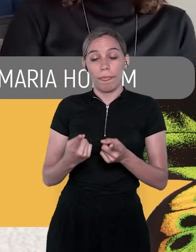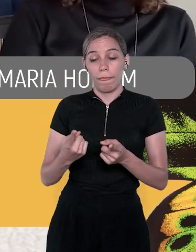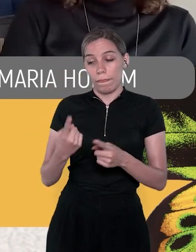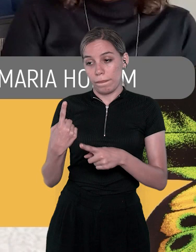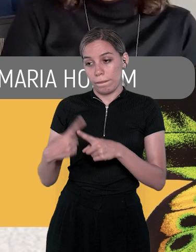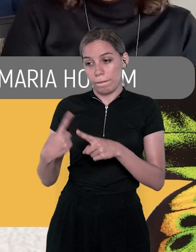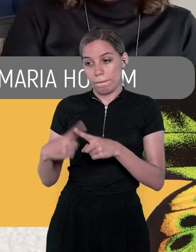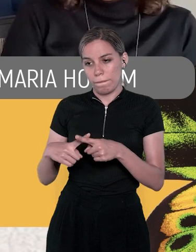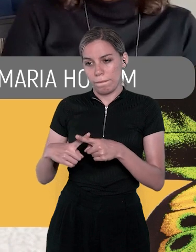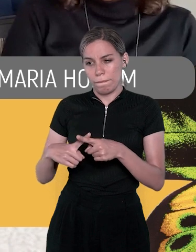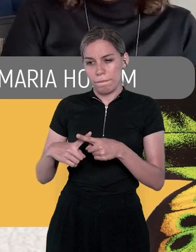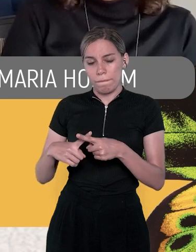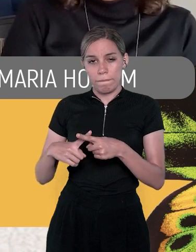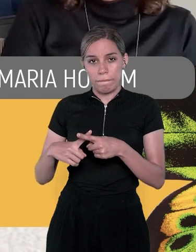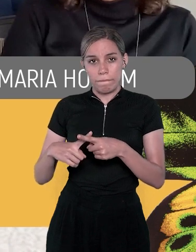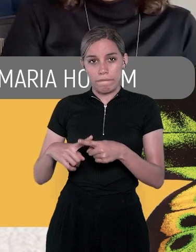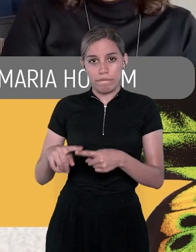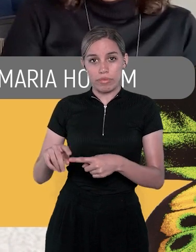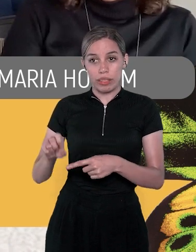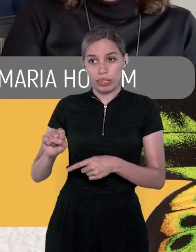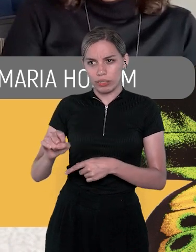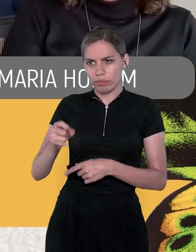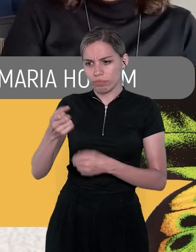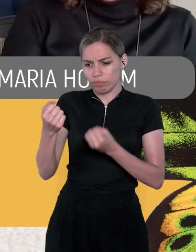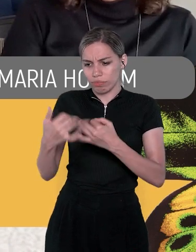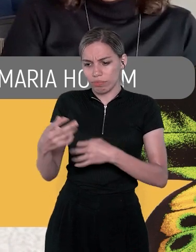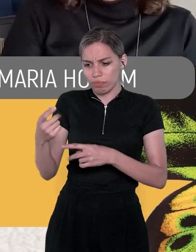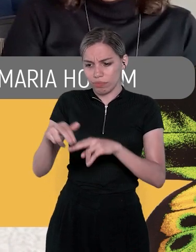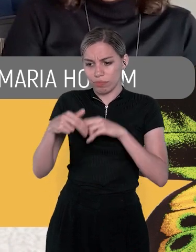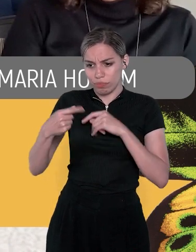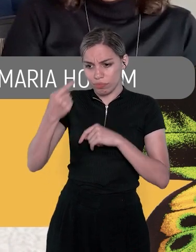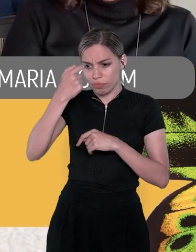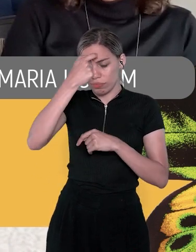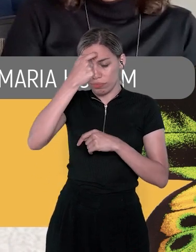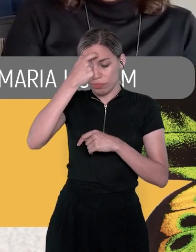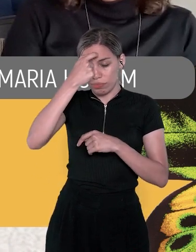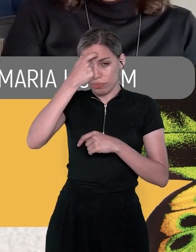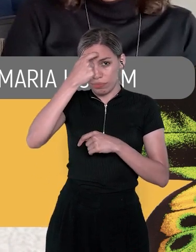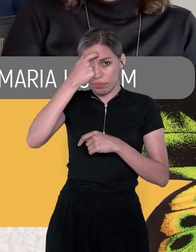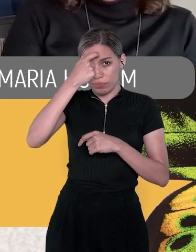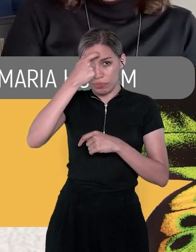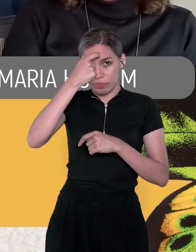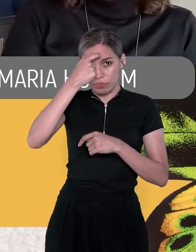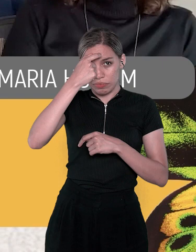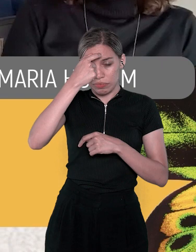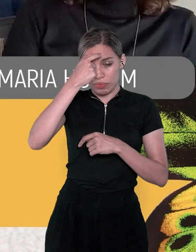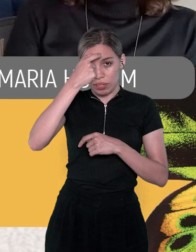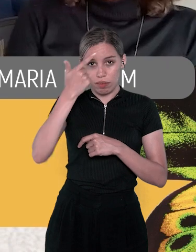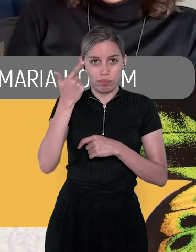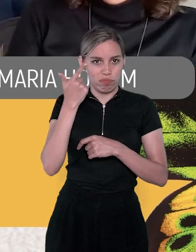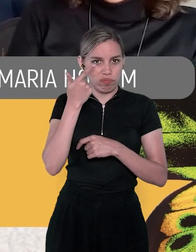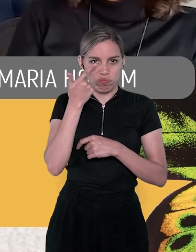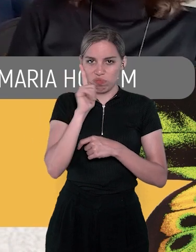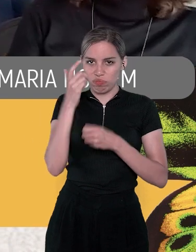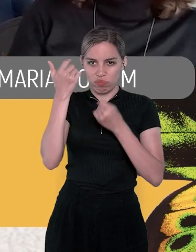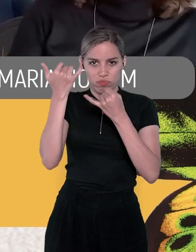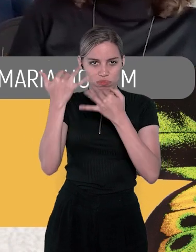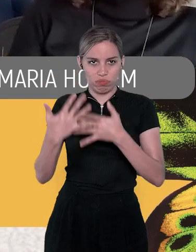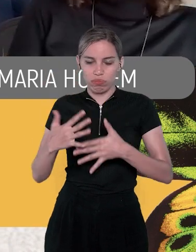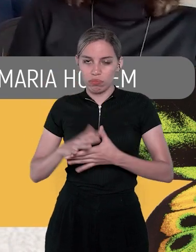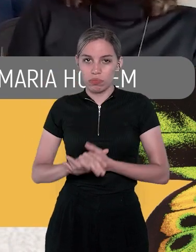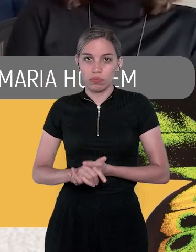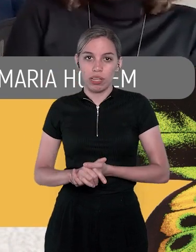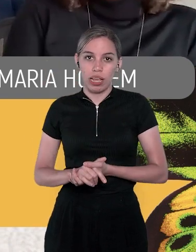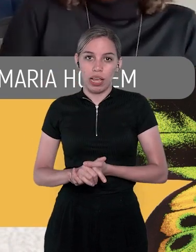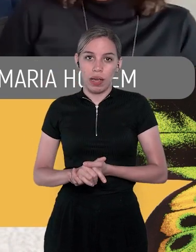Pela racionalidade, você não consegue explicar a quantidade de irracionalidade que anda pelo mundo. Né? Então...